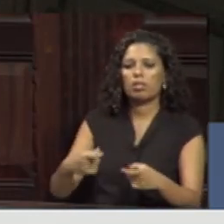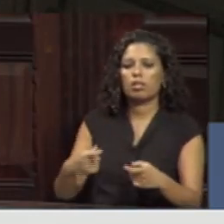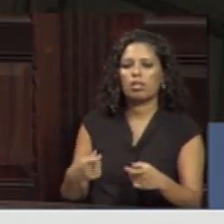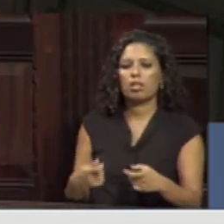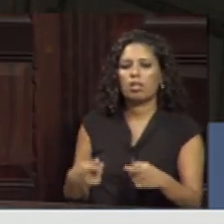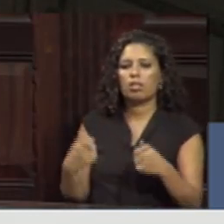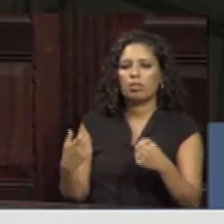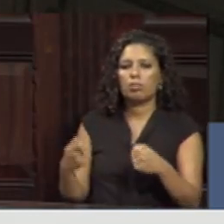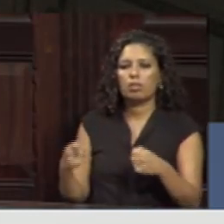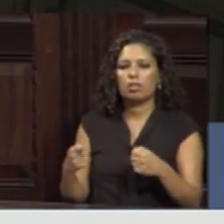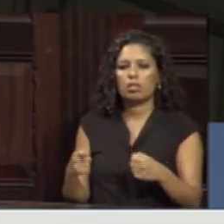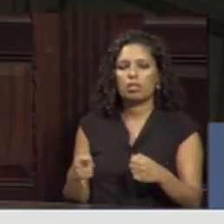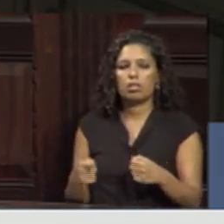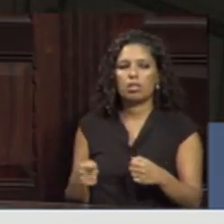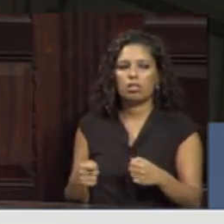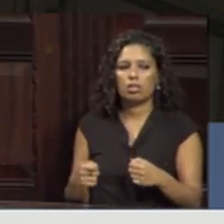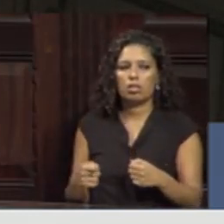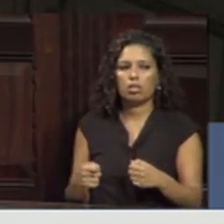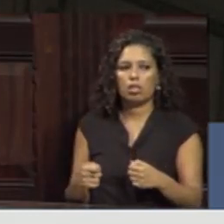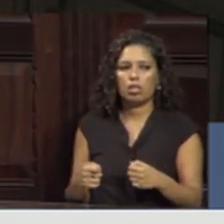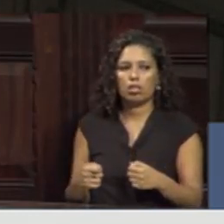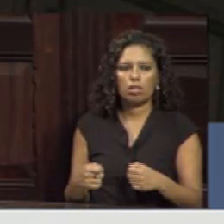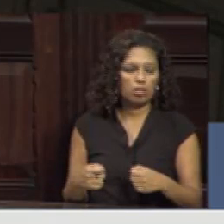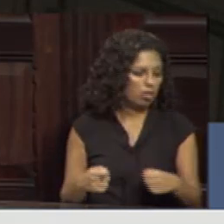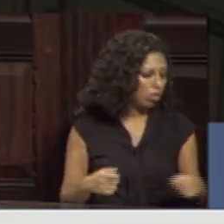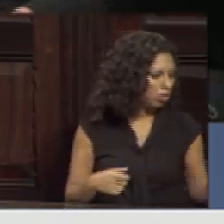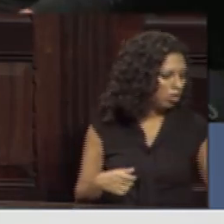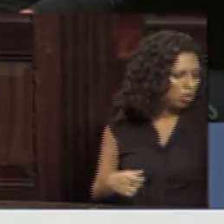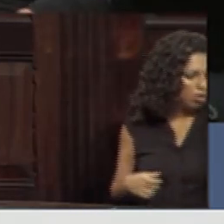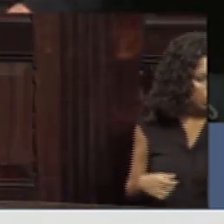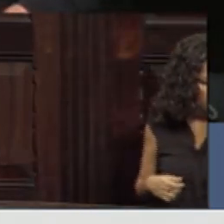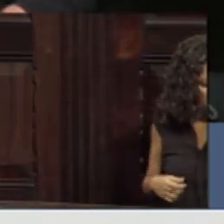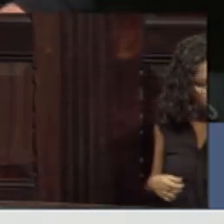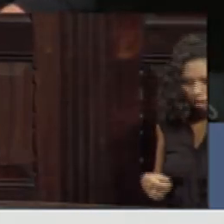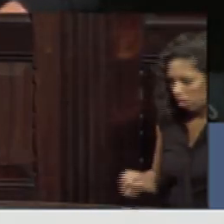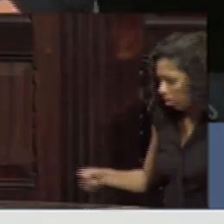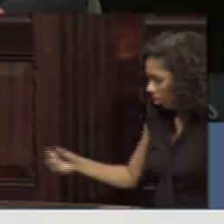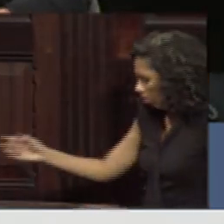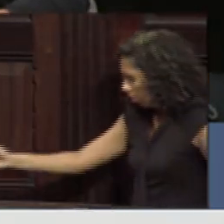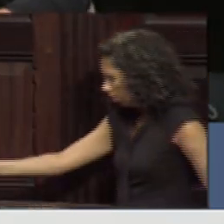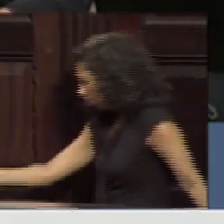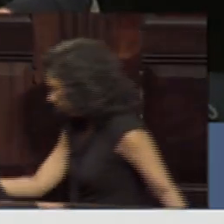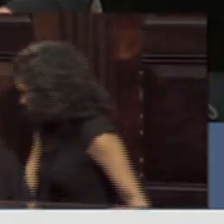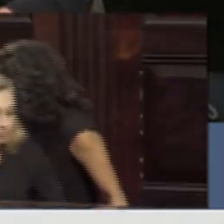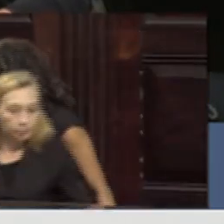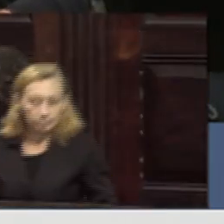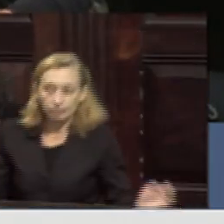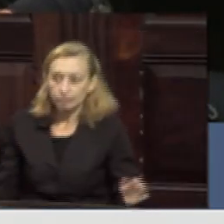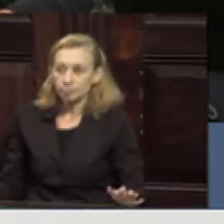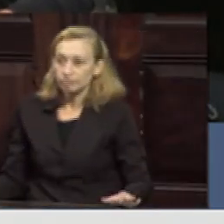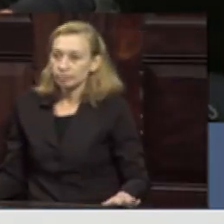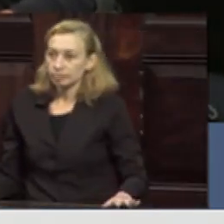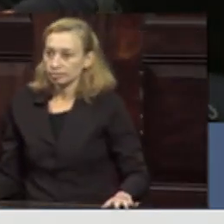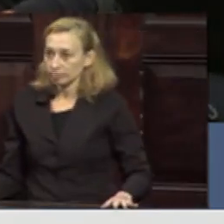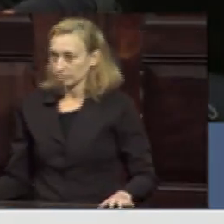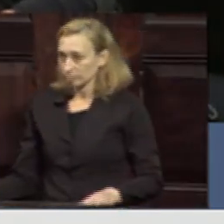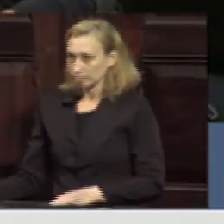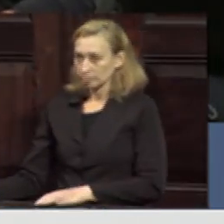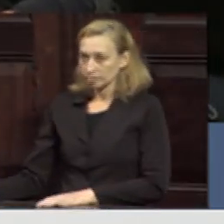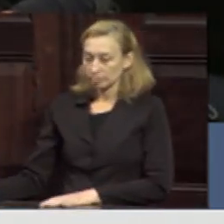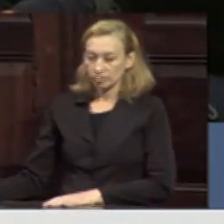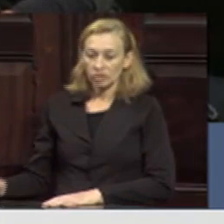de bem, destrói famílias e despedaça lares. Obrigado, senhor presidente. Próxima oradora, a deputada Cidinha Campos.